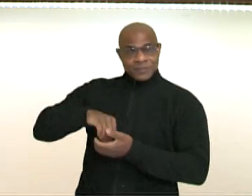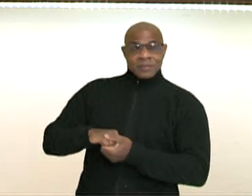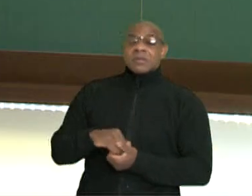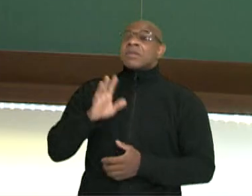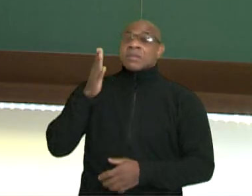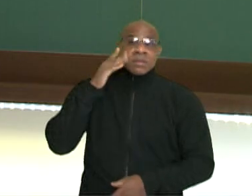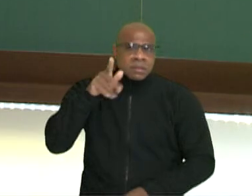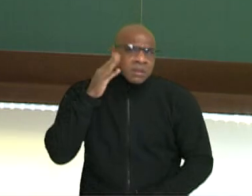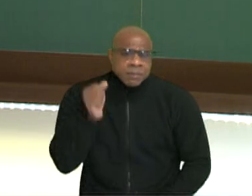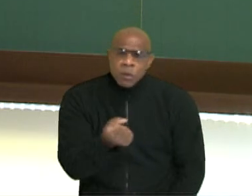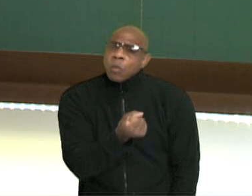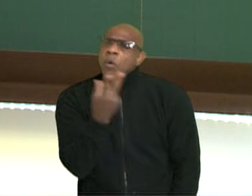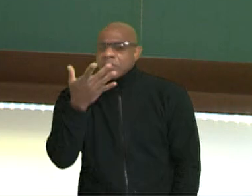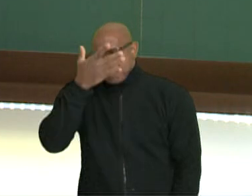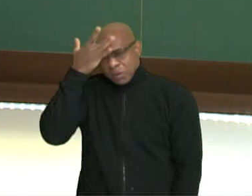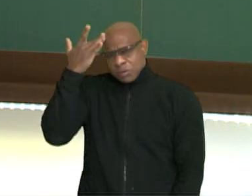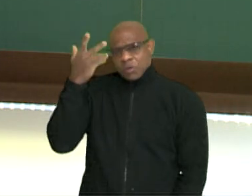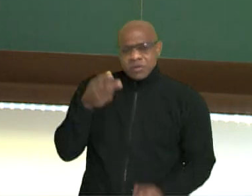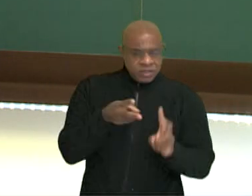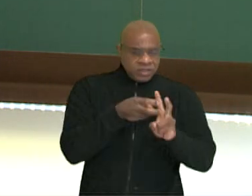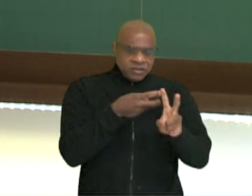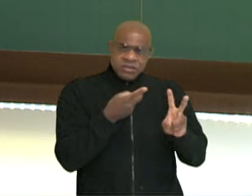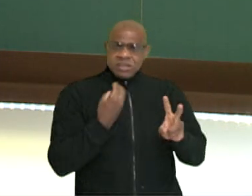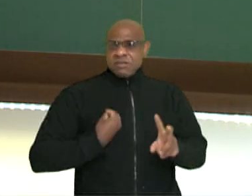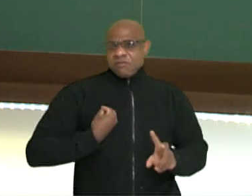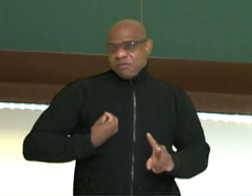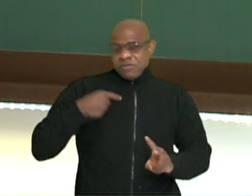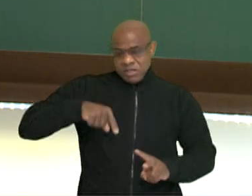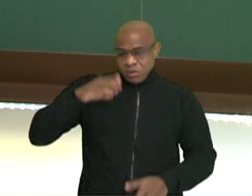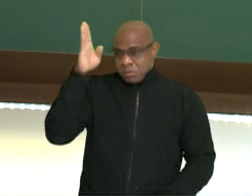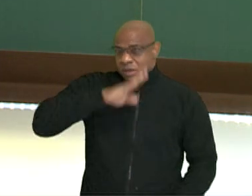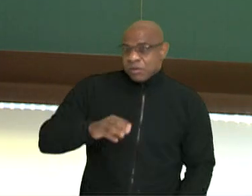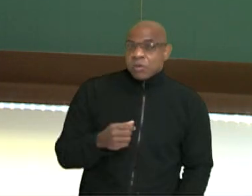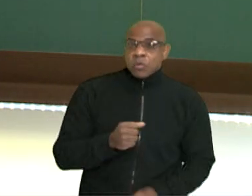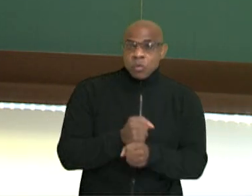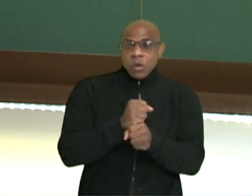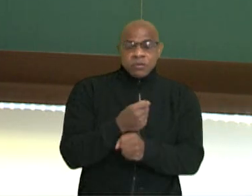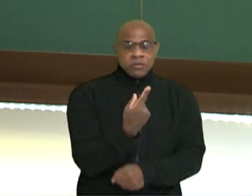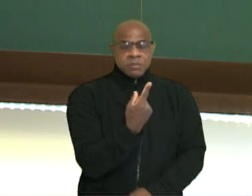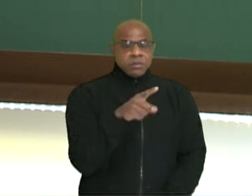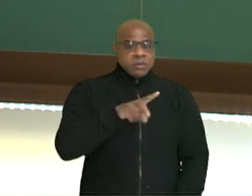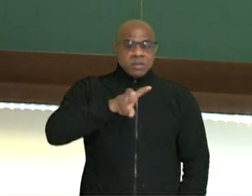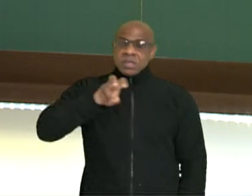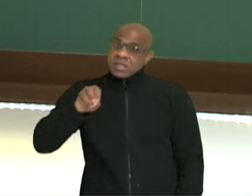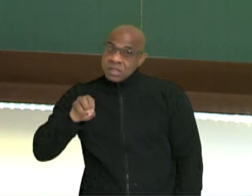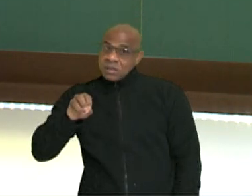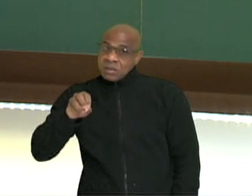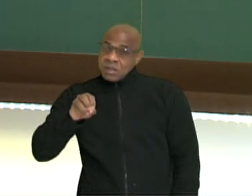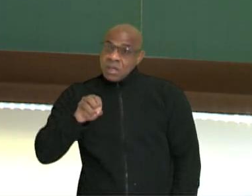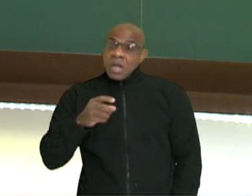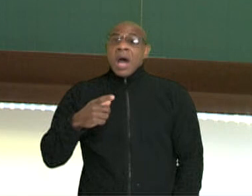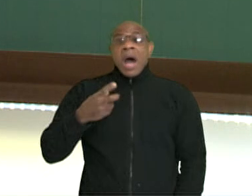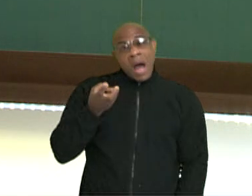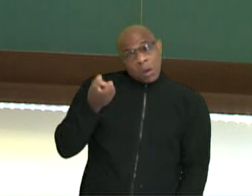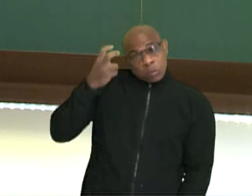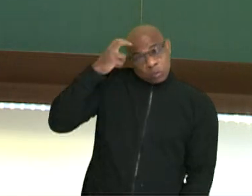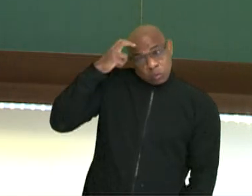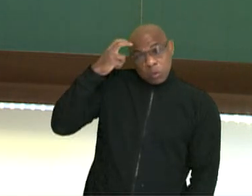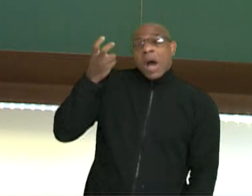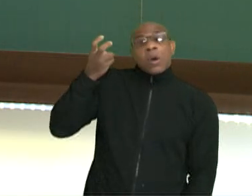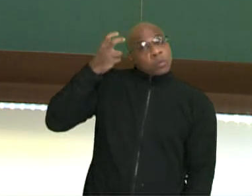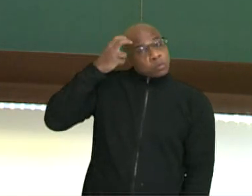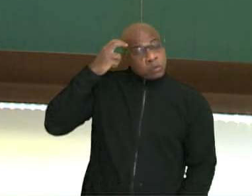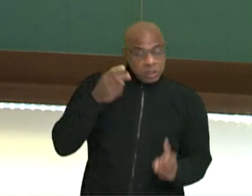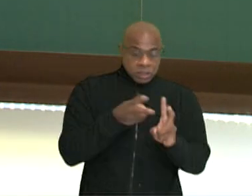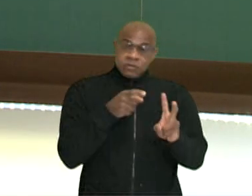quantos indígenas viviam no Brasil no ano de 1500? Será que a cultura indígena ainda sobrevive? Sim,